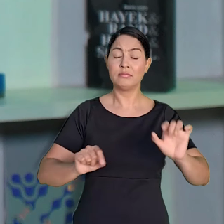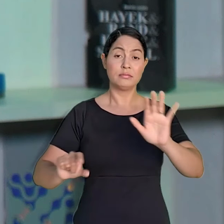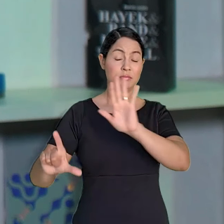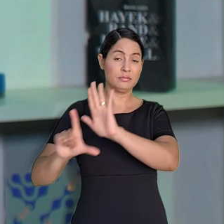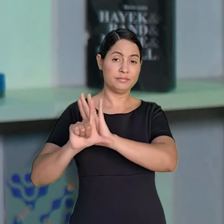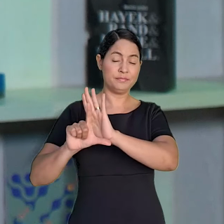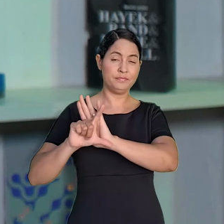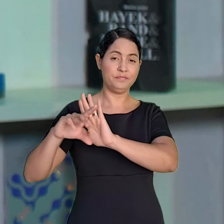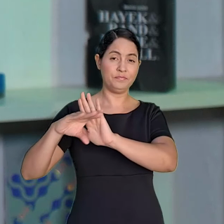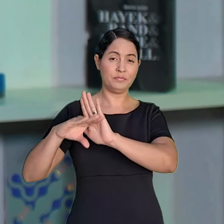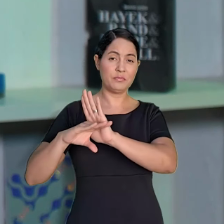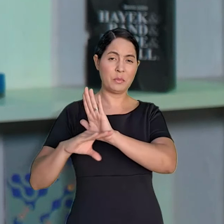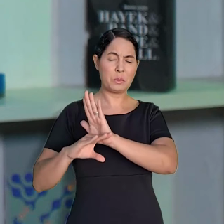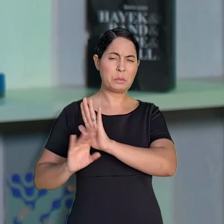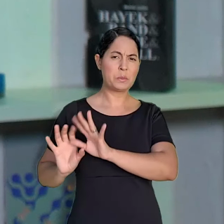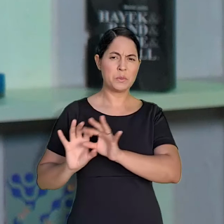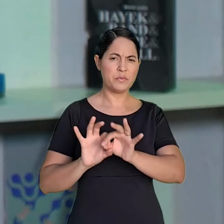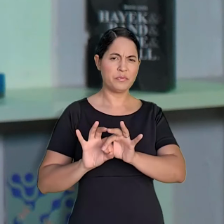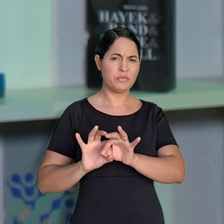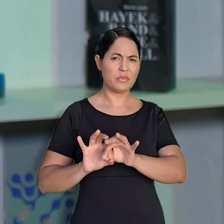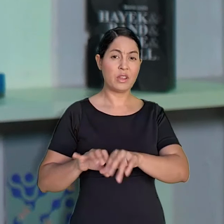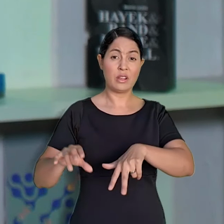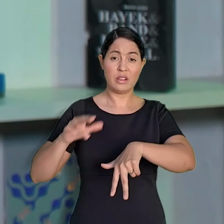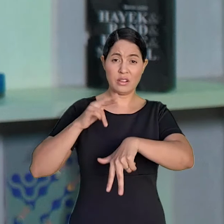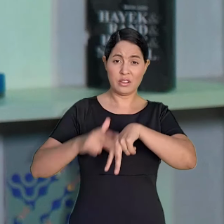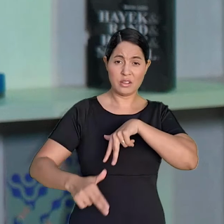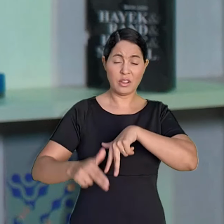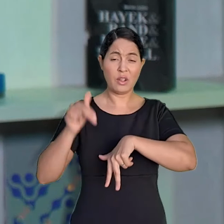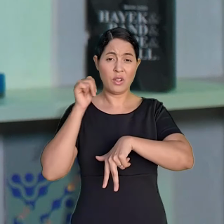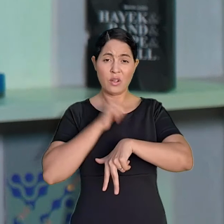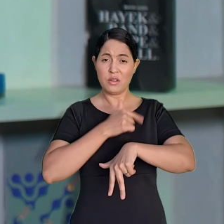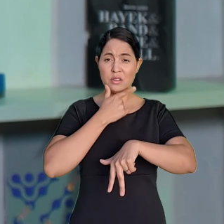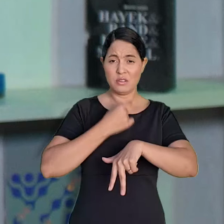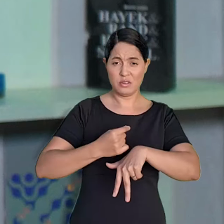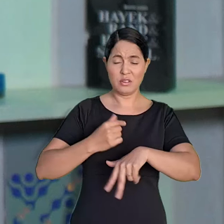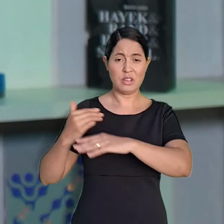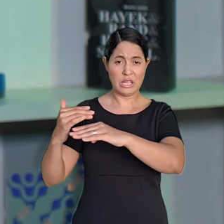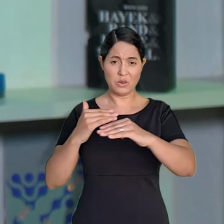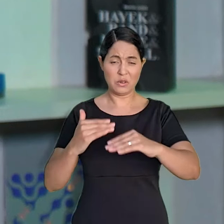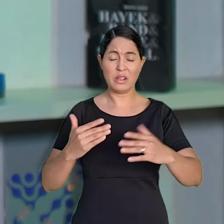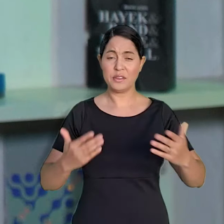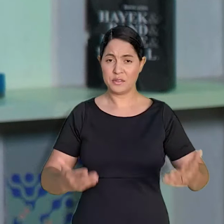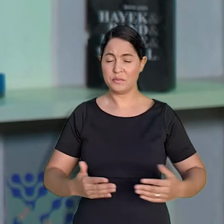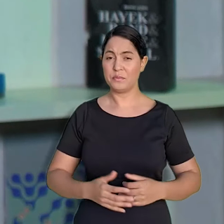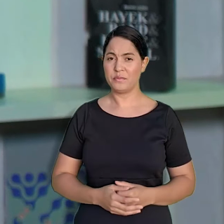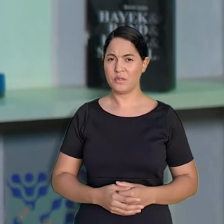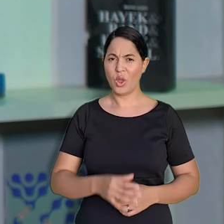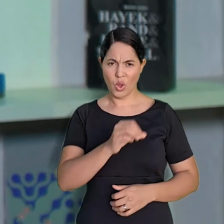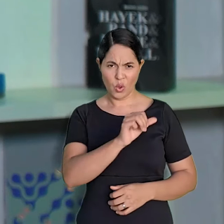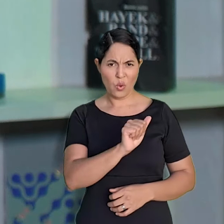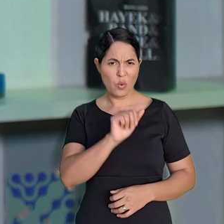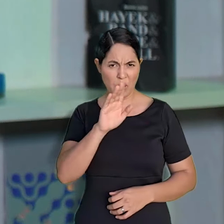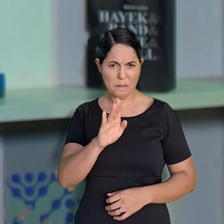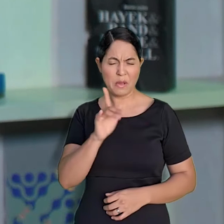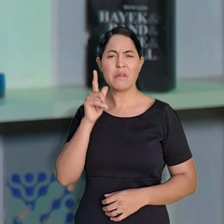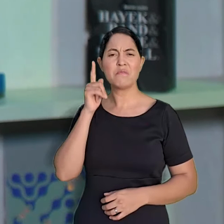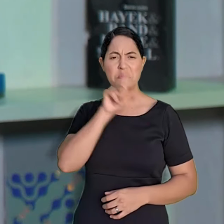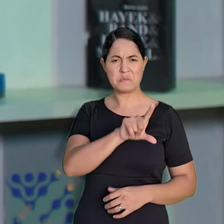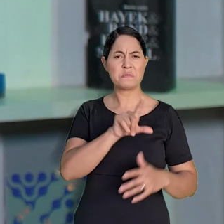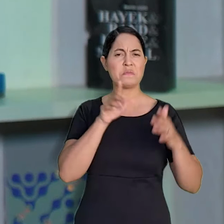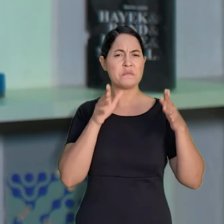que promove a igualdade salarial entre mulheres e homens. A OAB participou dessa conquista e